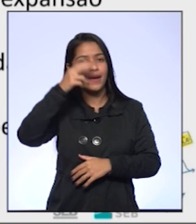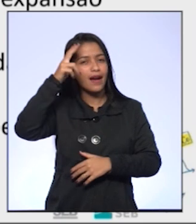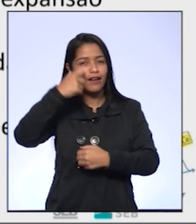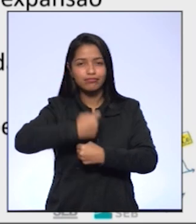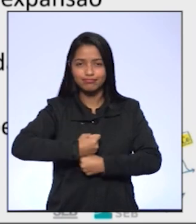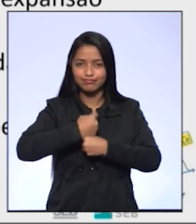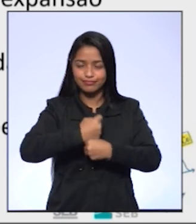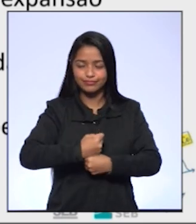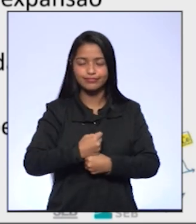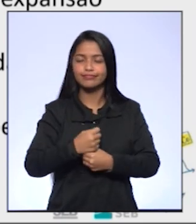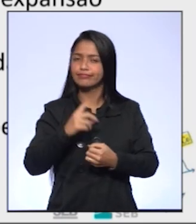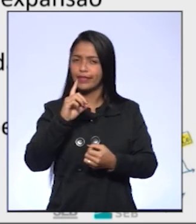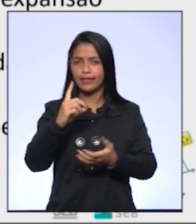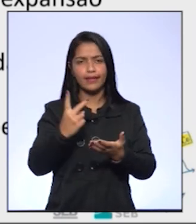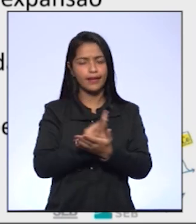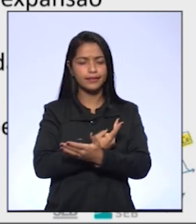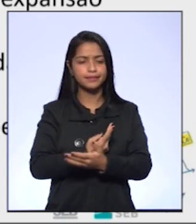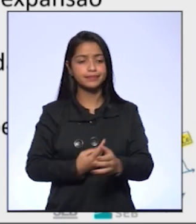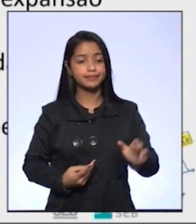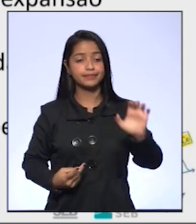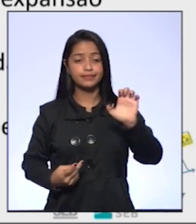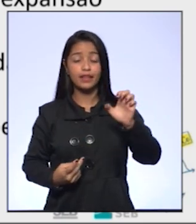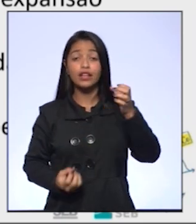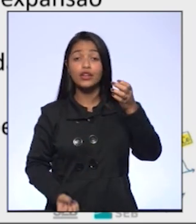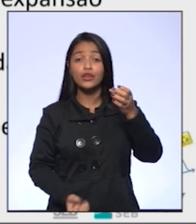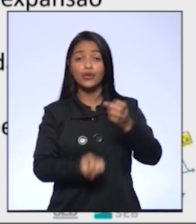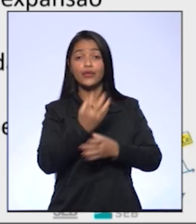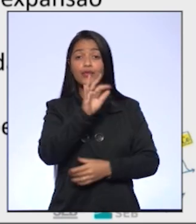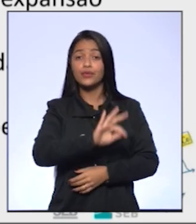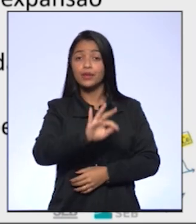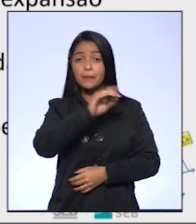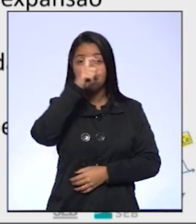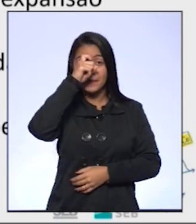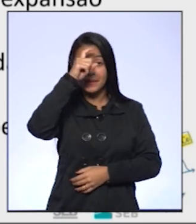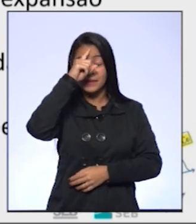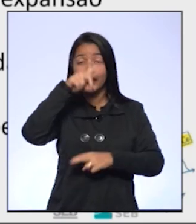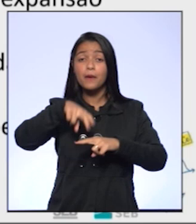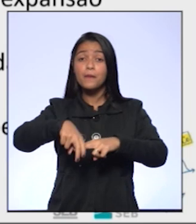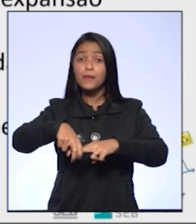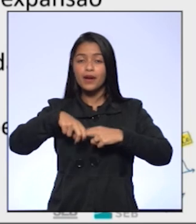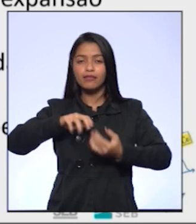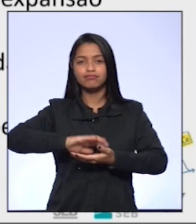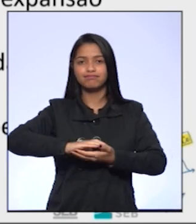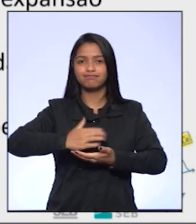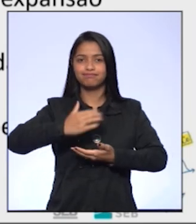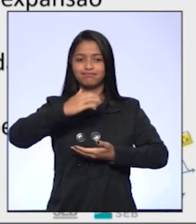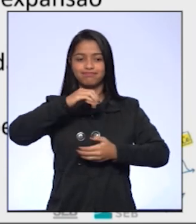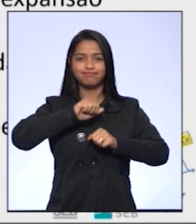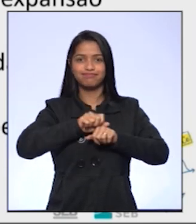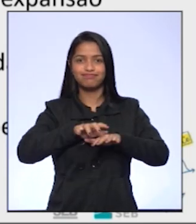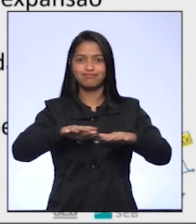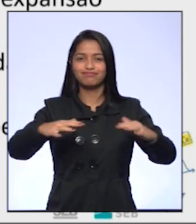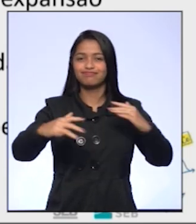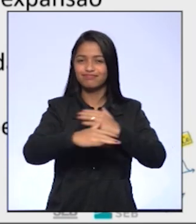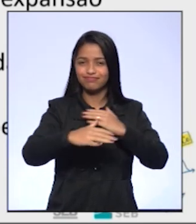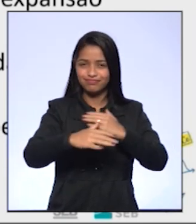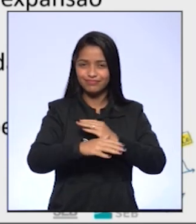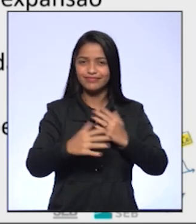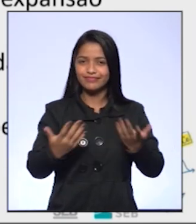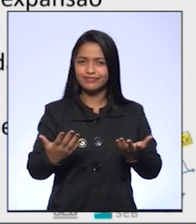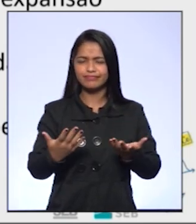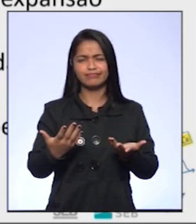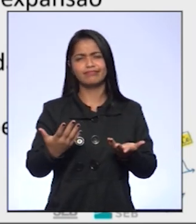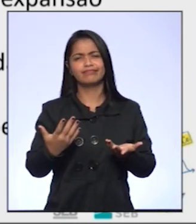E. Criação das faculdades de medicina, promovido pelo Renascimento Urbano. Não falei de faculdade. Não falei de faculdade, está